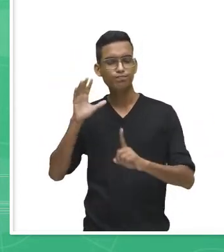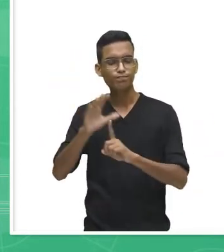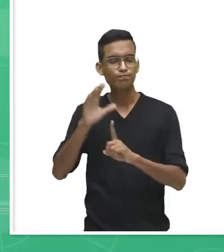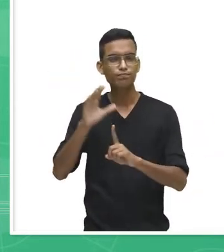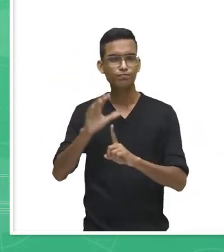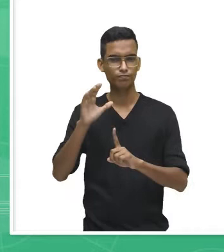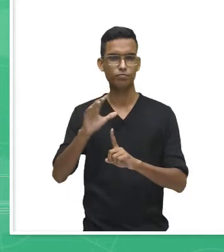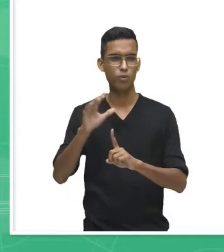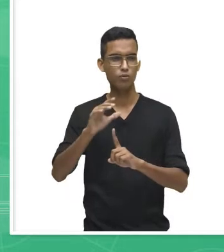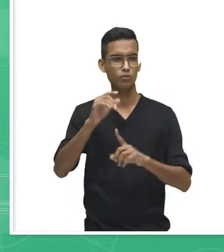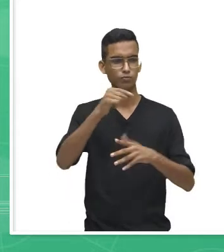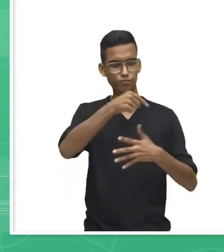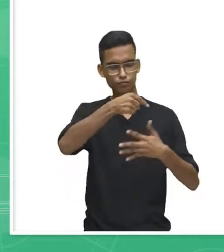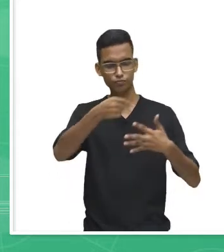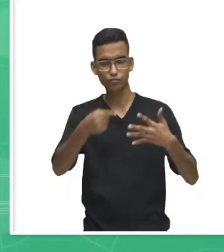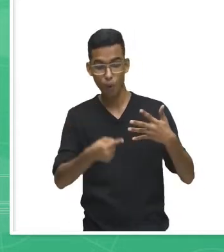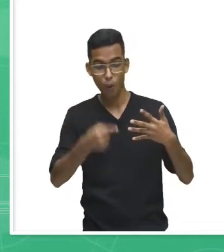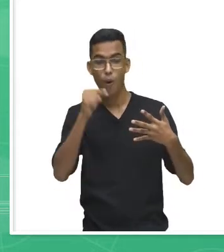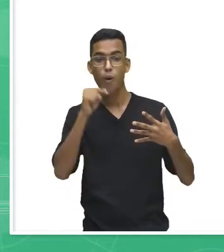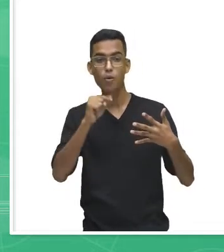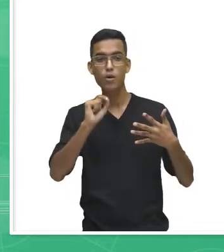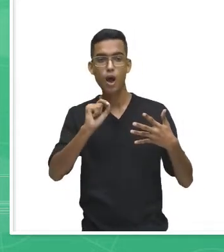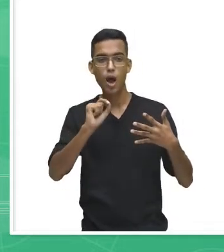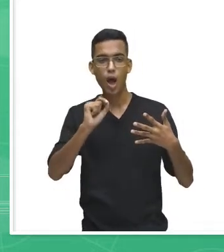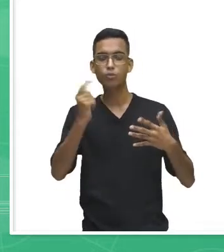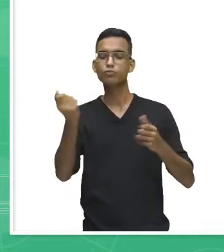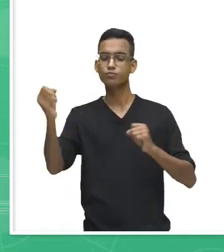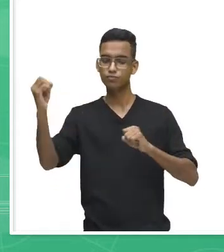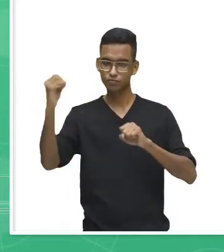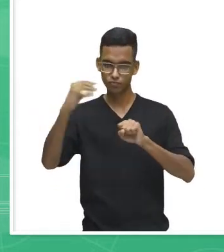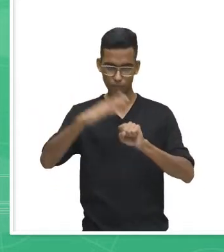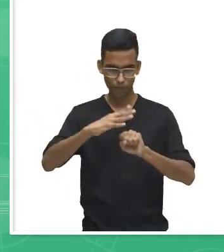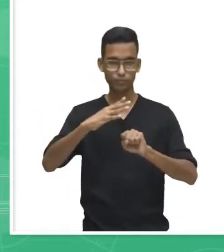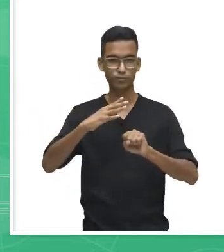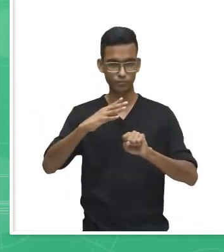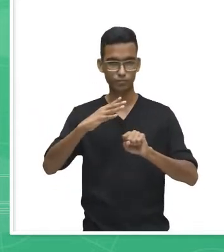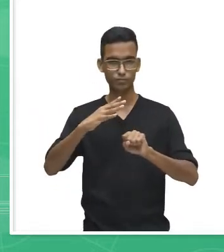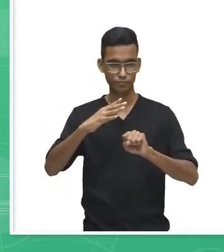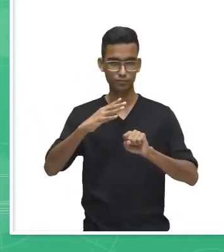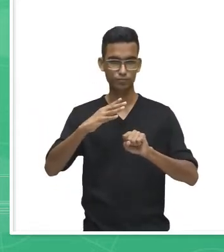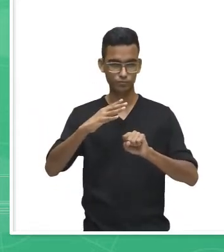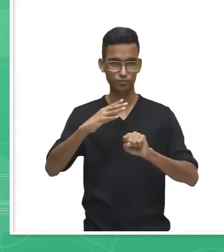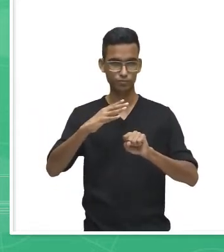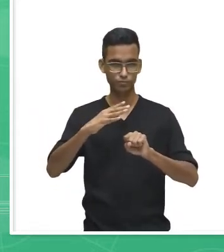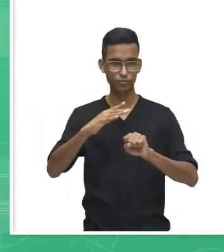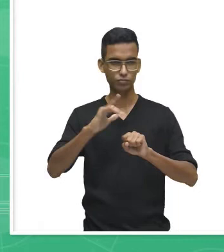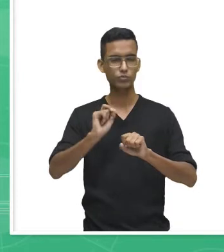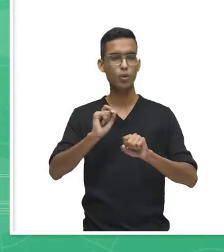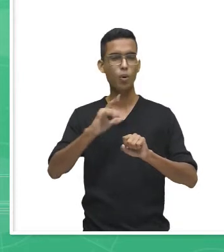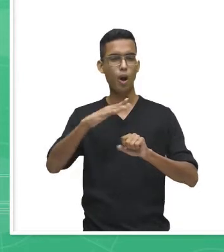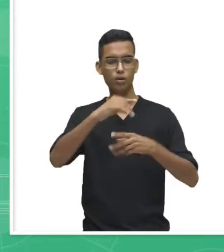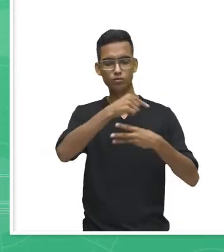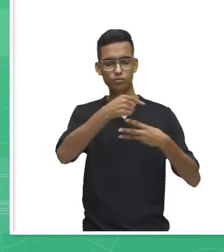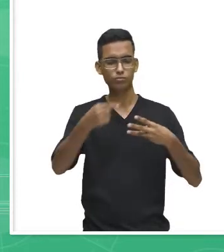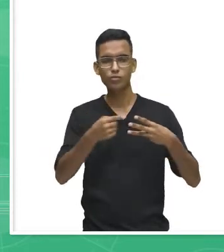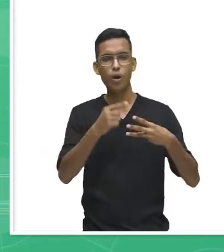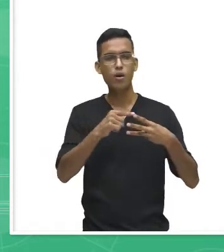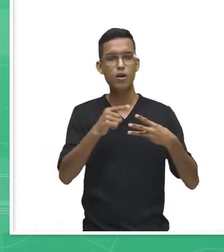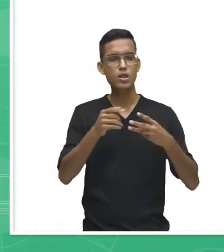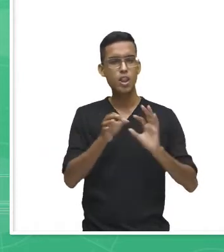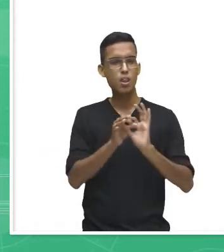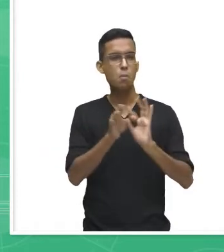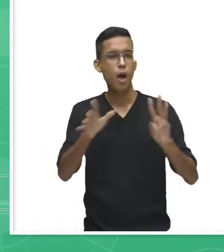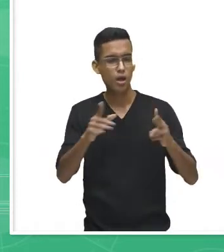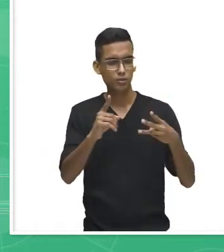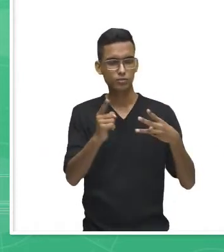ideais iluministas. Lembram lá do iluminismo? Os ideais de liberdade, igualdade